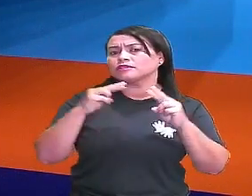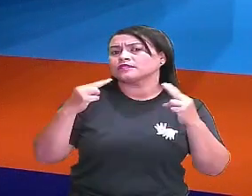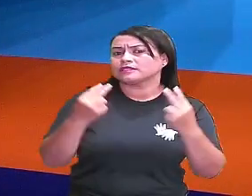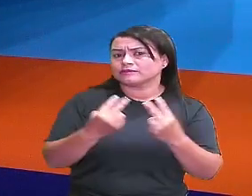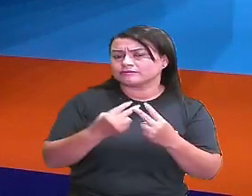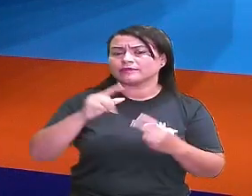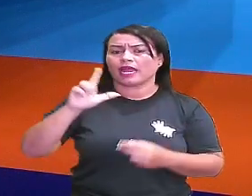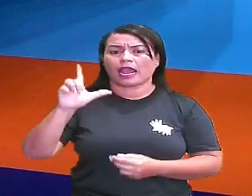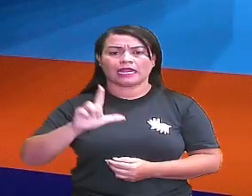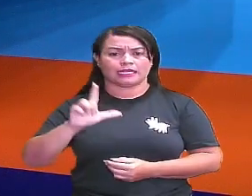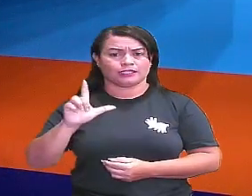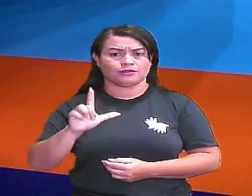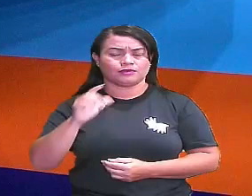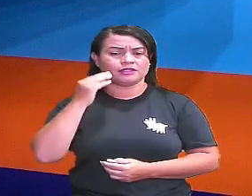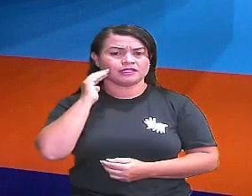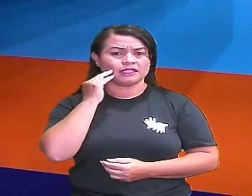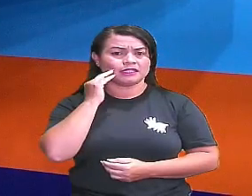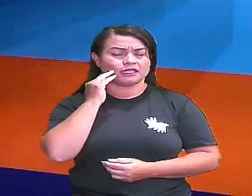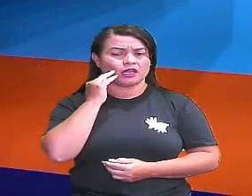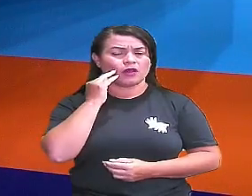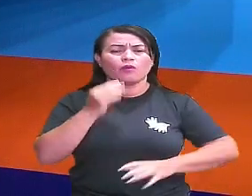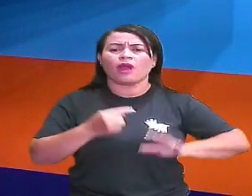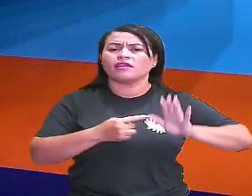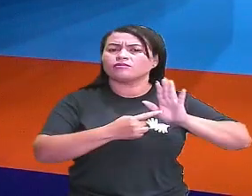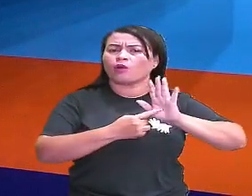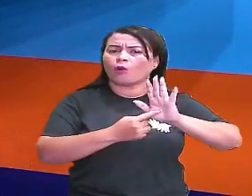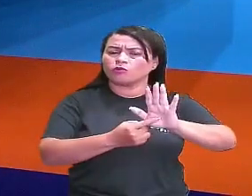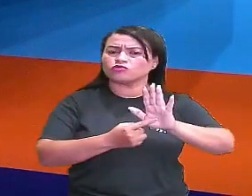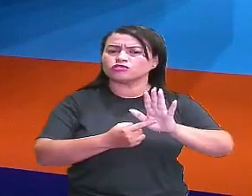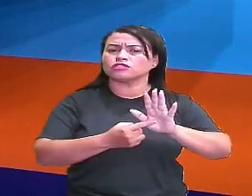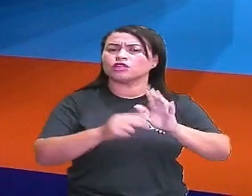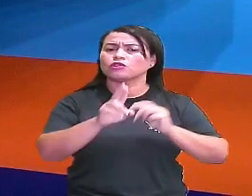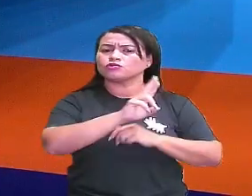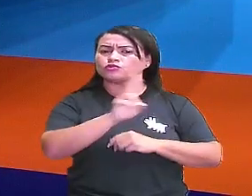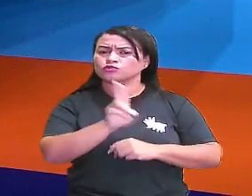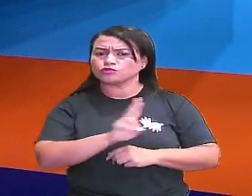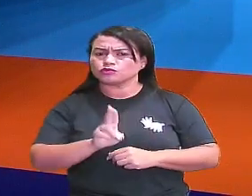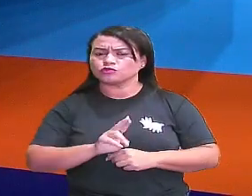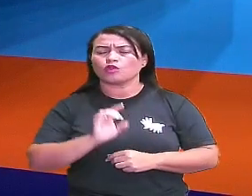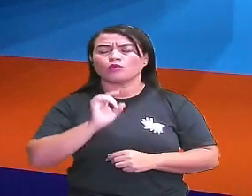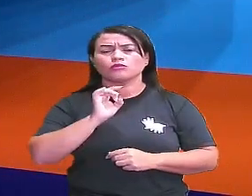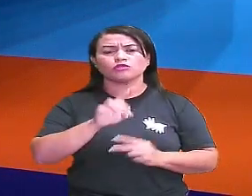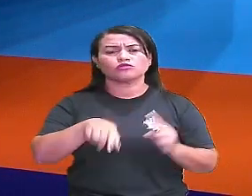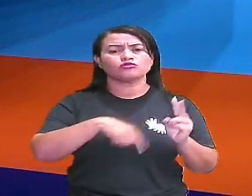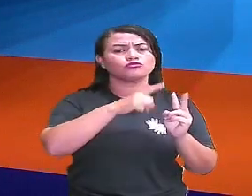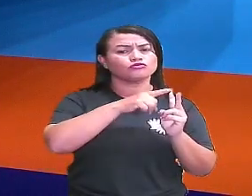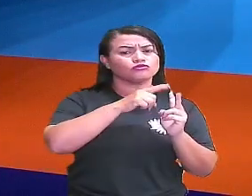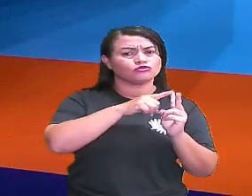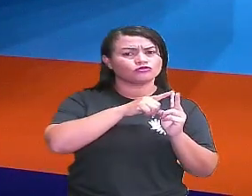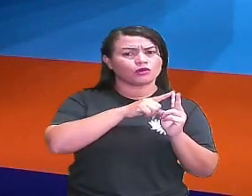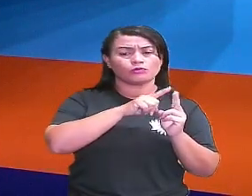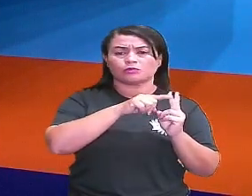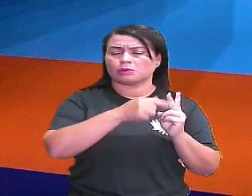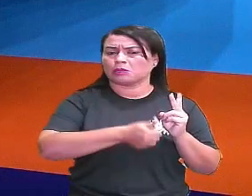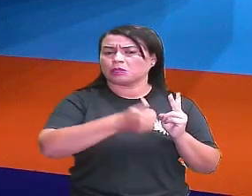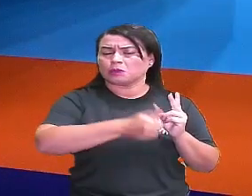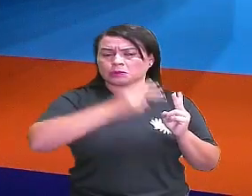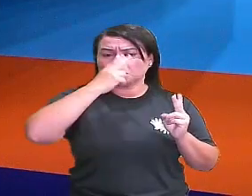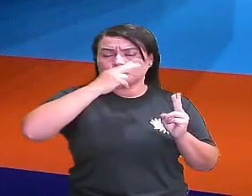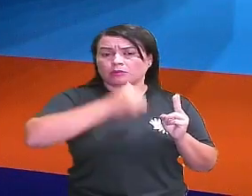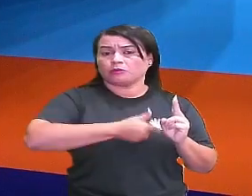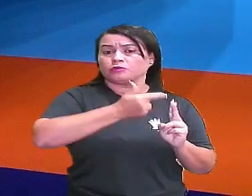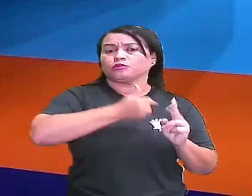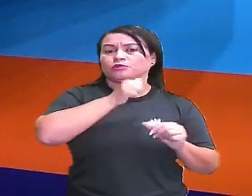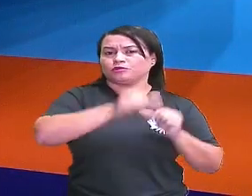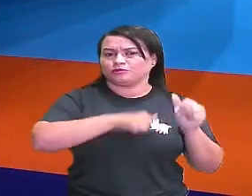fundamental, litro. Então, as representações desses nomes vão mudar apenas a finalização do nome. E aí, o